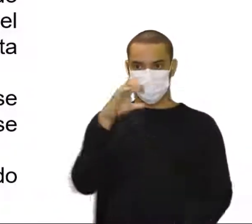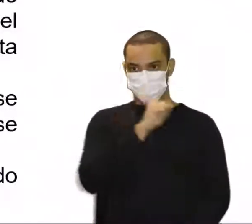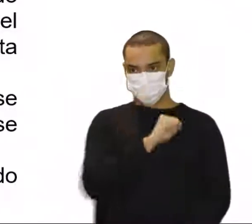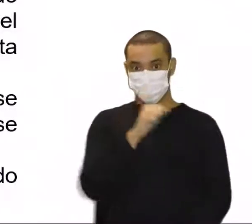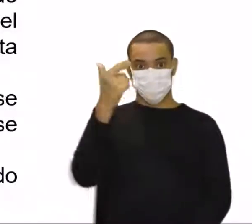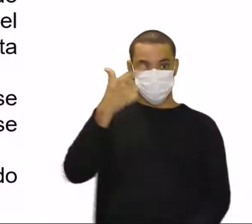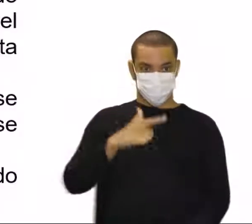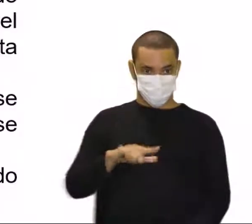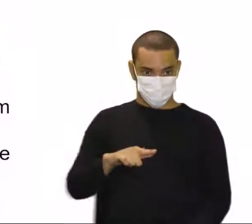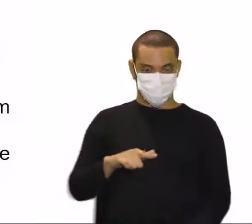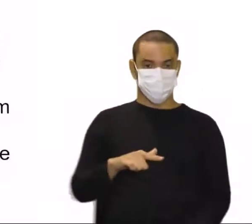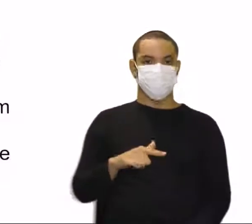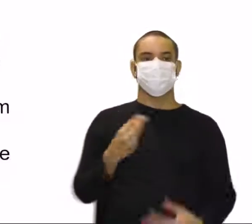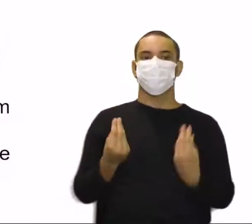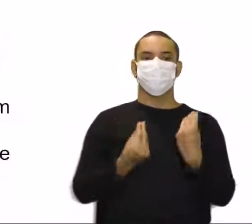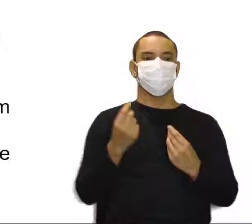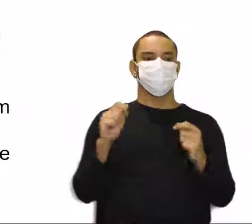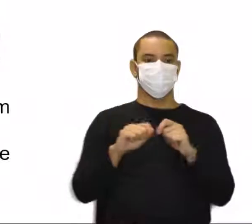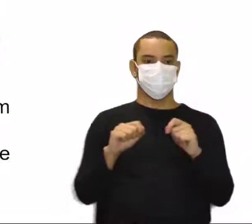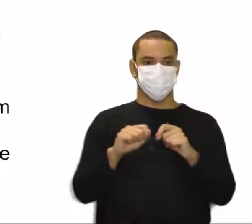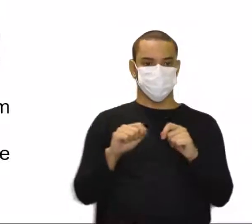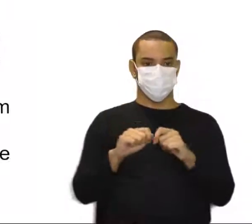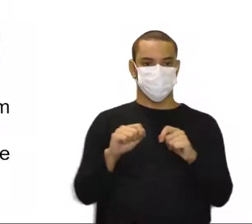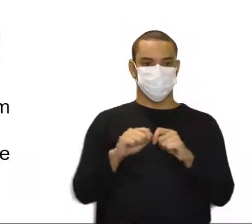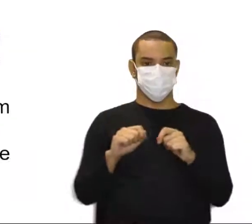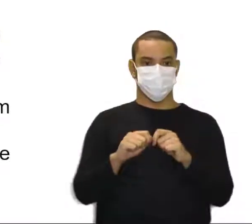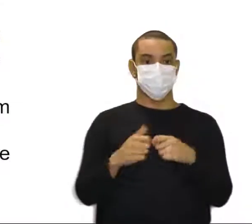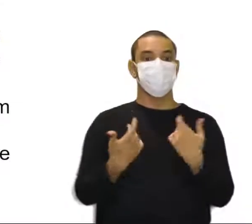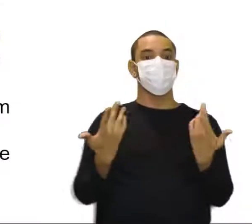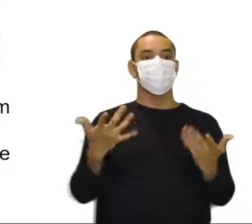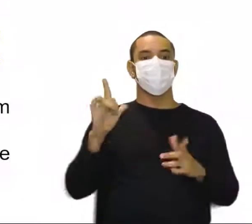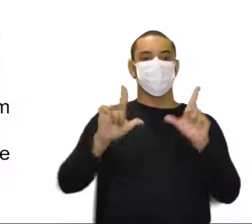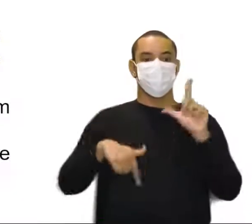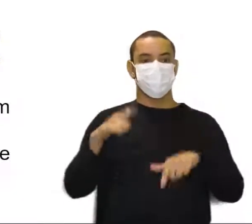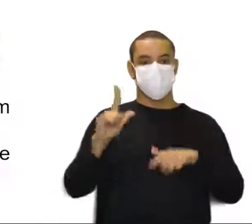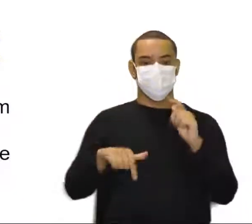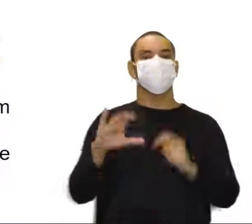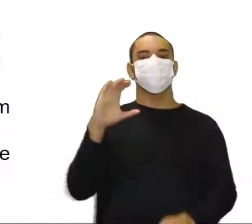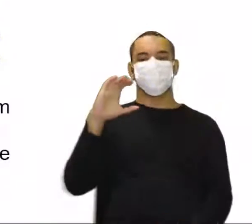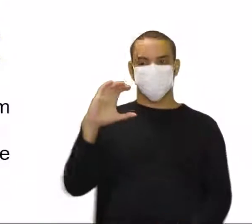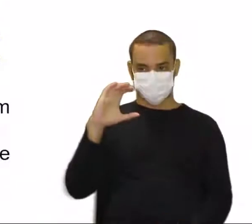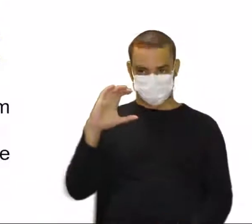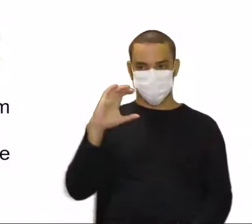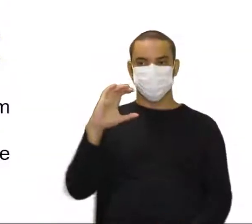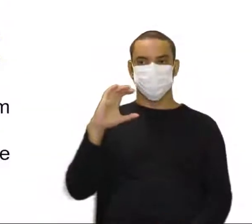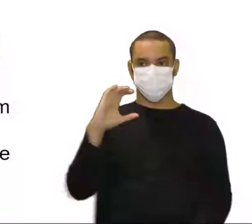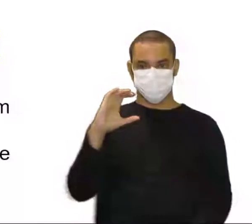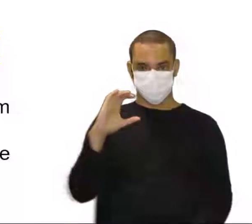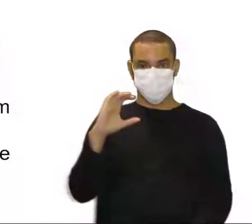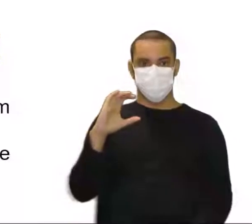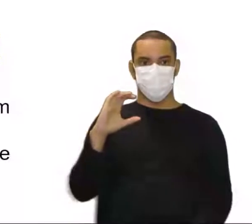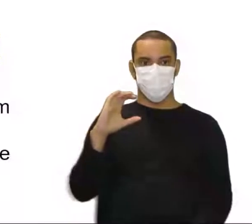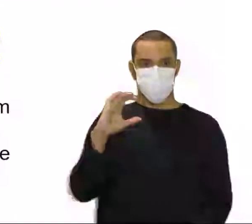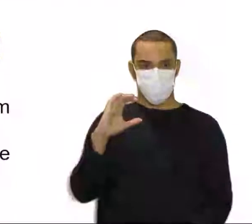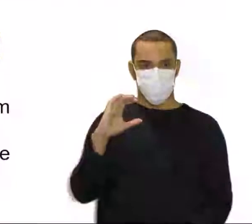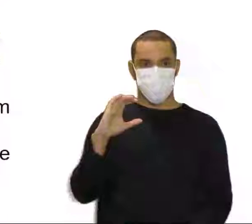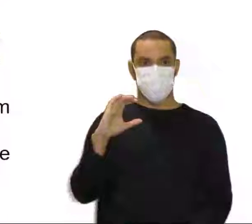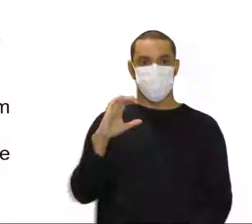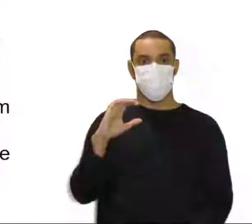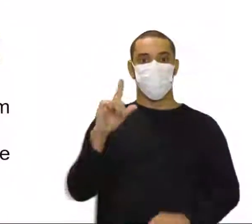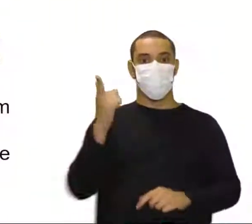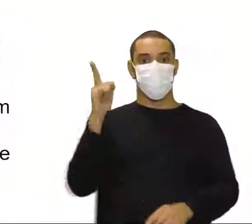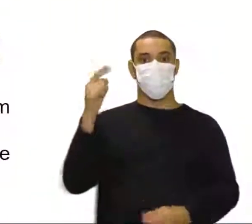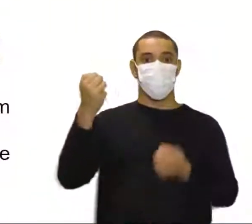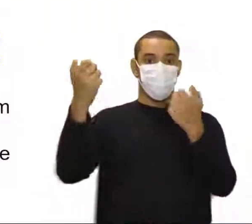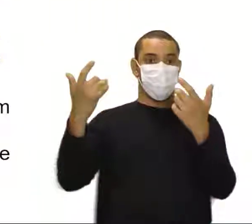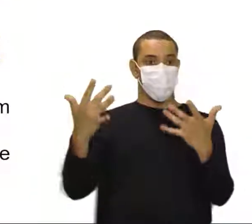está perguntando como elas se formam, nós vamos ficar aqui, olha só, com a letra C, né, pessoal? Com a letra C, ok? E ali